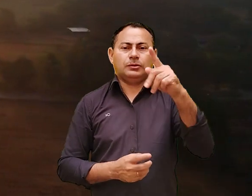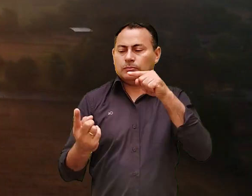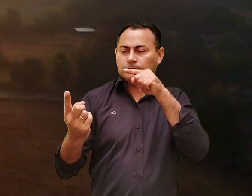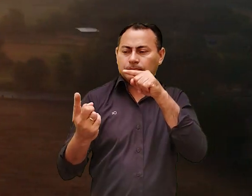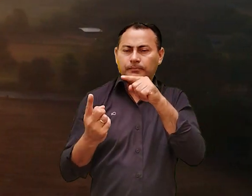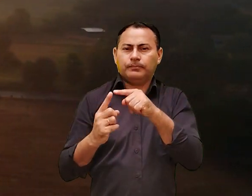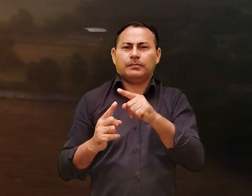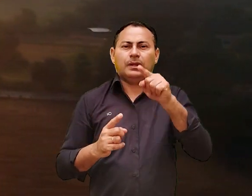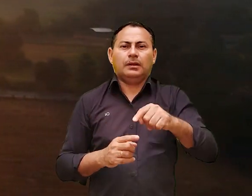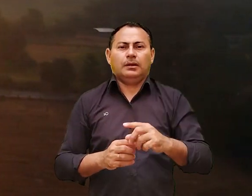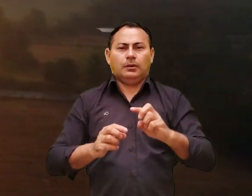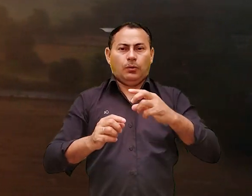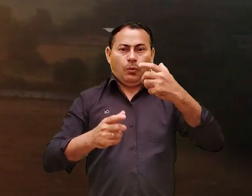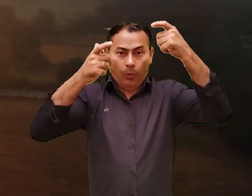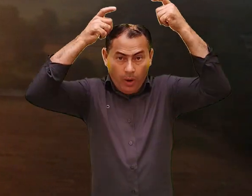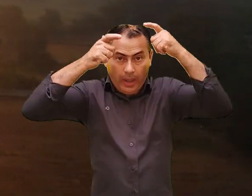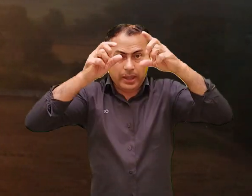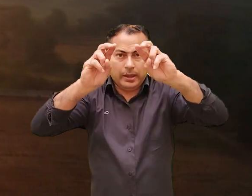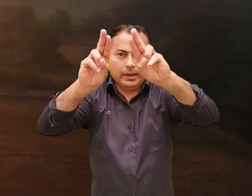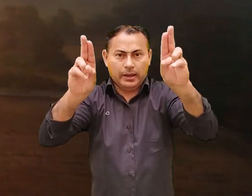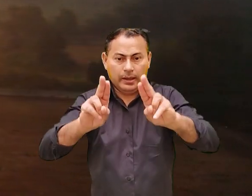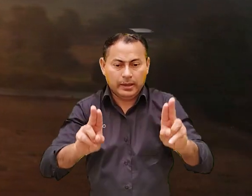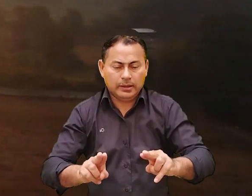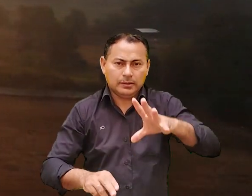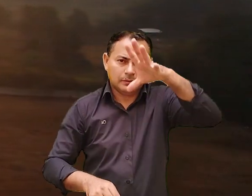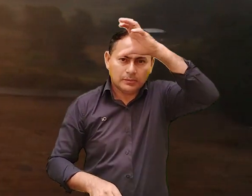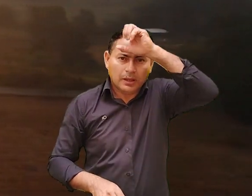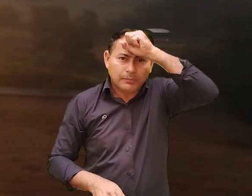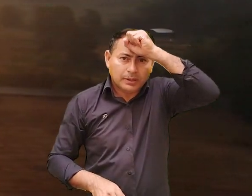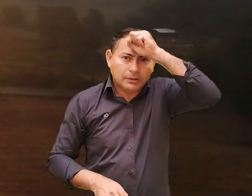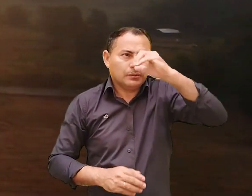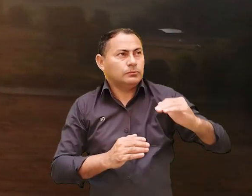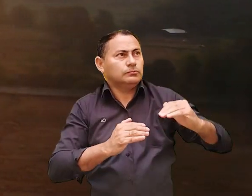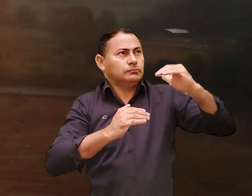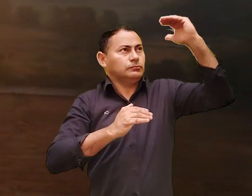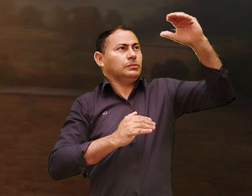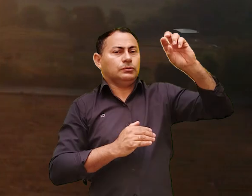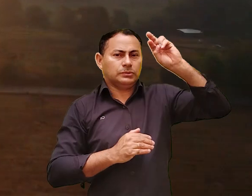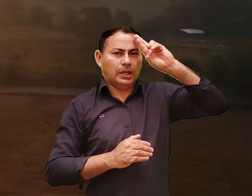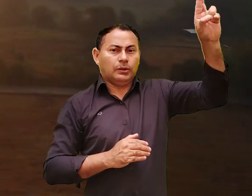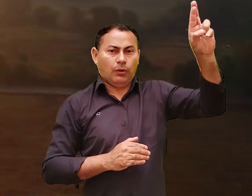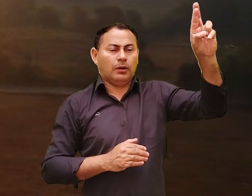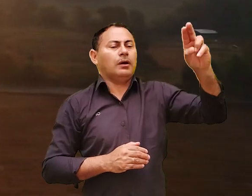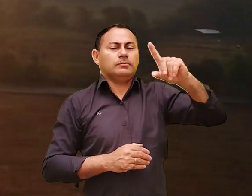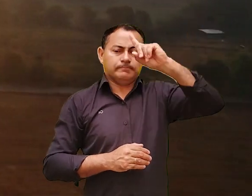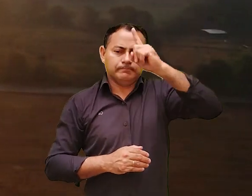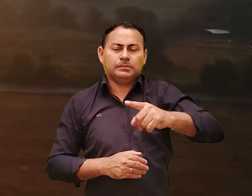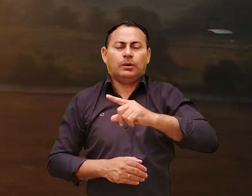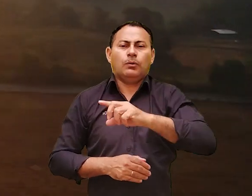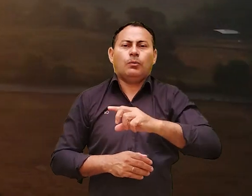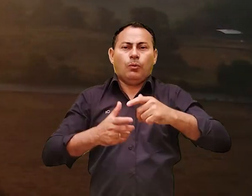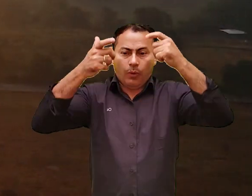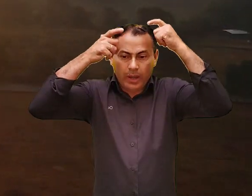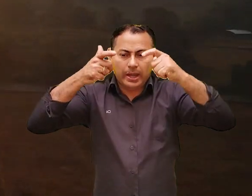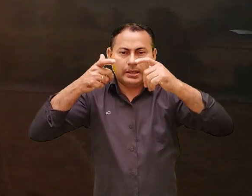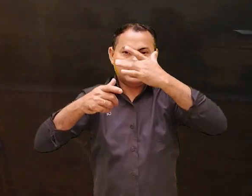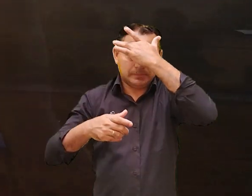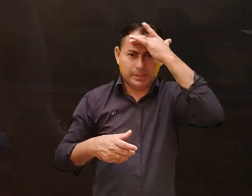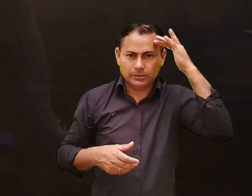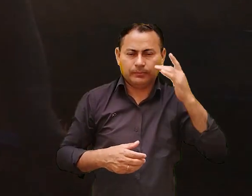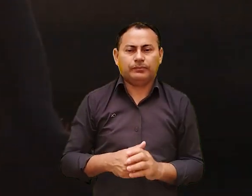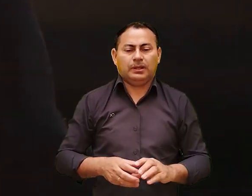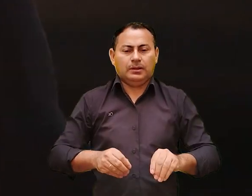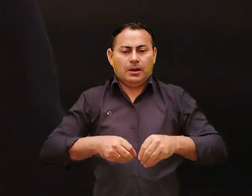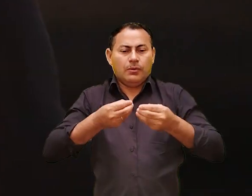seu propósito era que Nabucodonosor aprendesse que o Altíssimo domina sobre os reinos dos homens